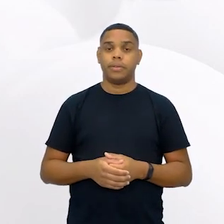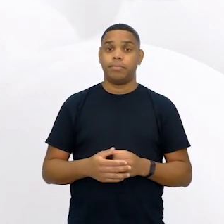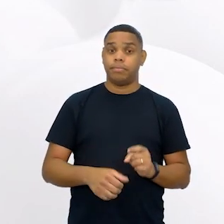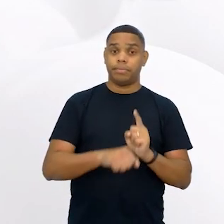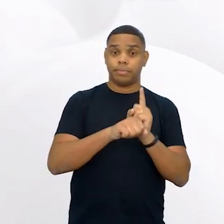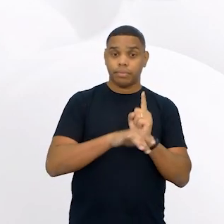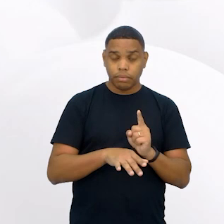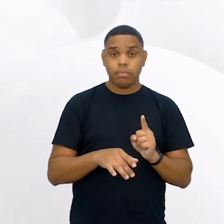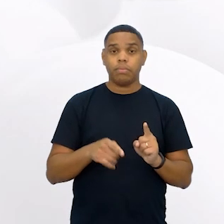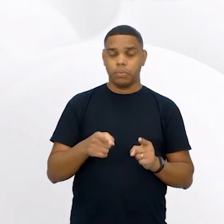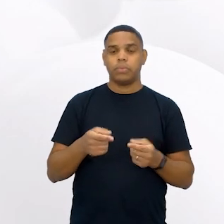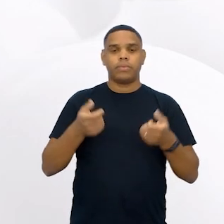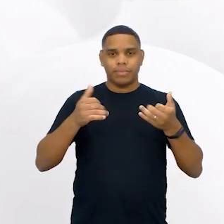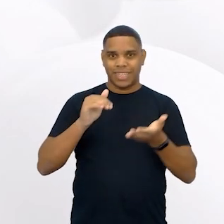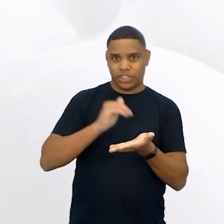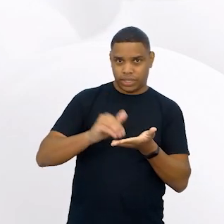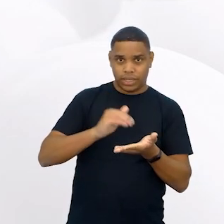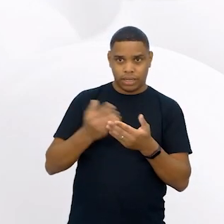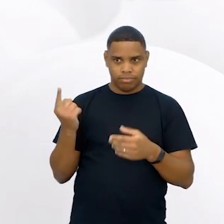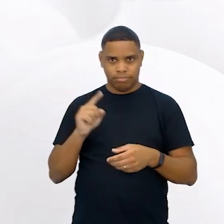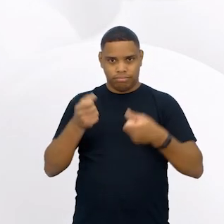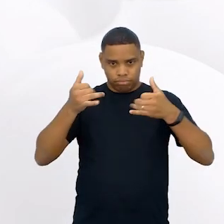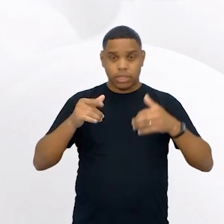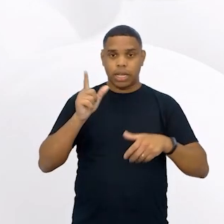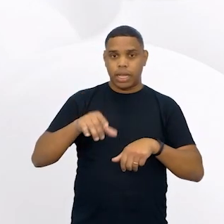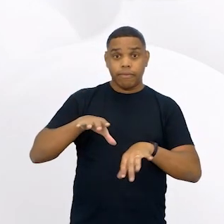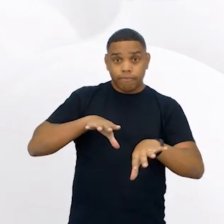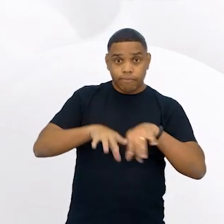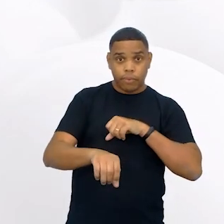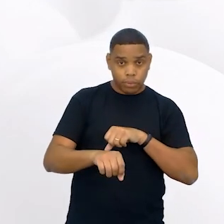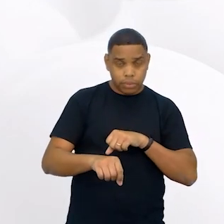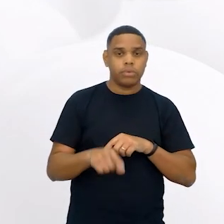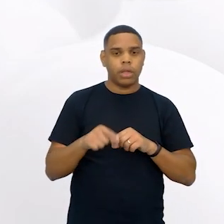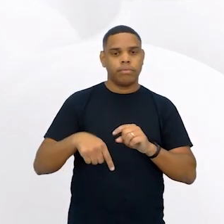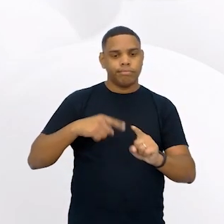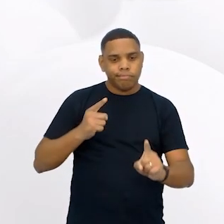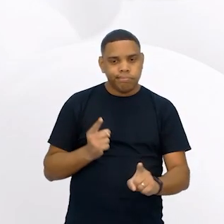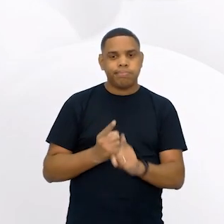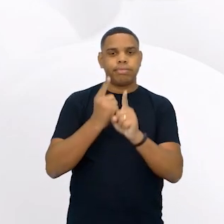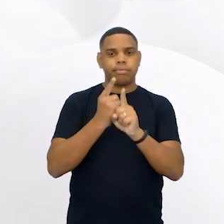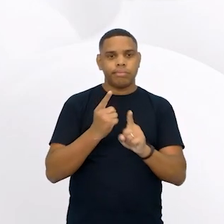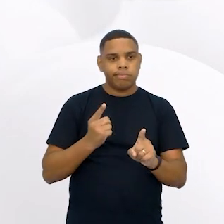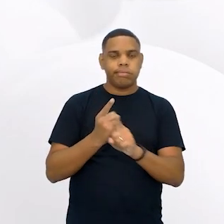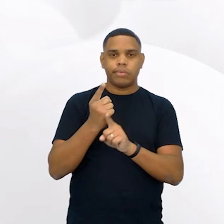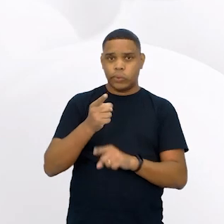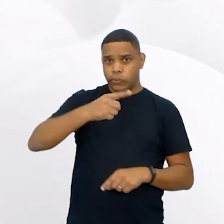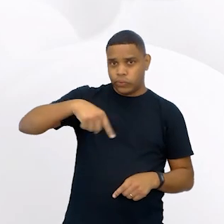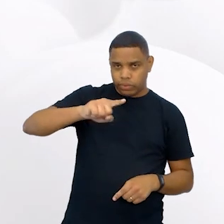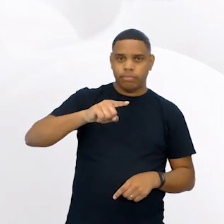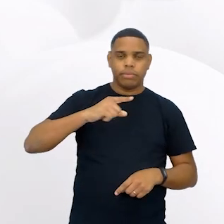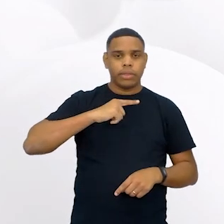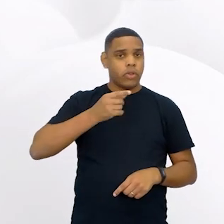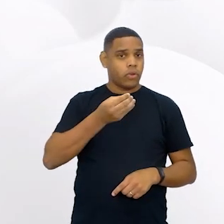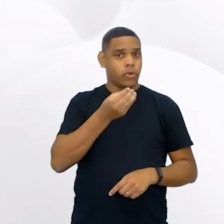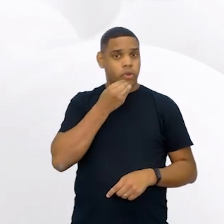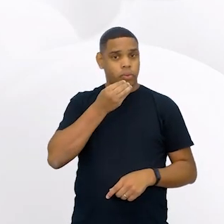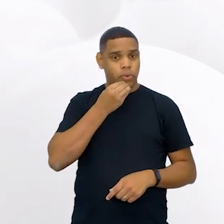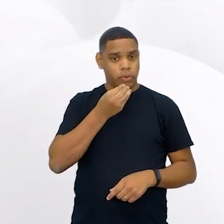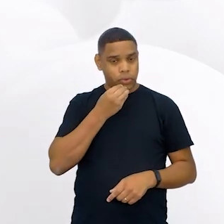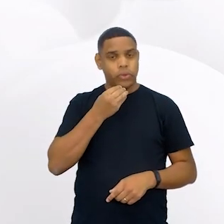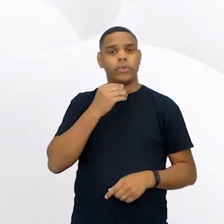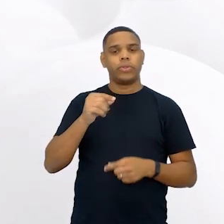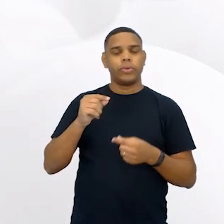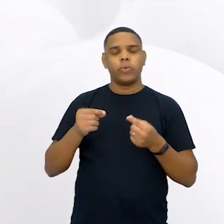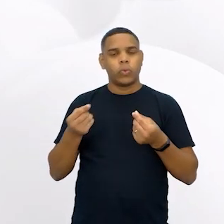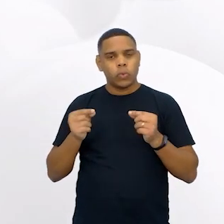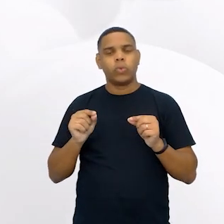como o secretário falou, ele é uma formação, é um encontro formativo que vocês terão a oportunidade de fazer na